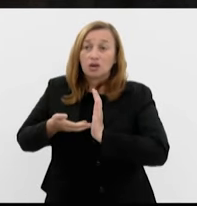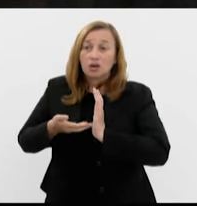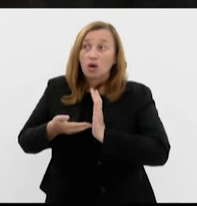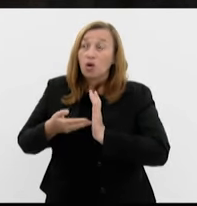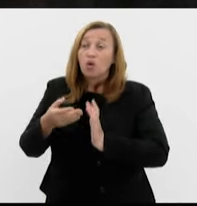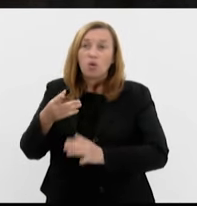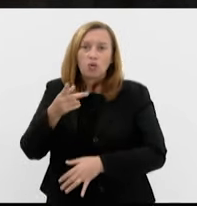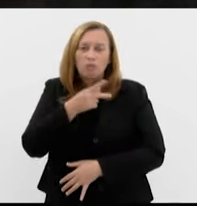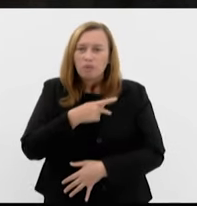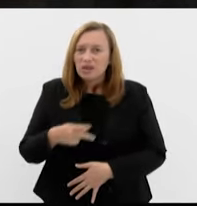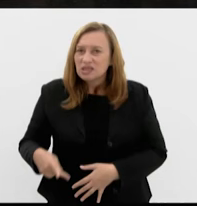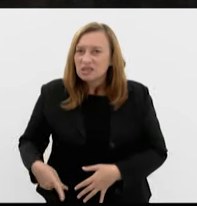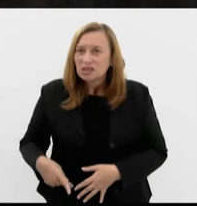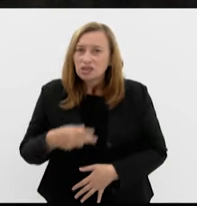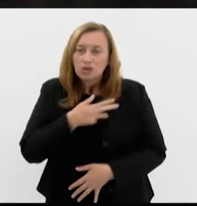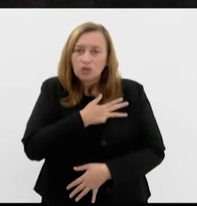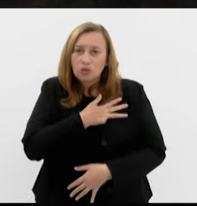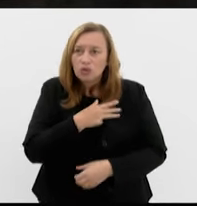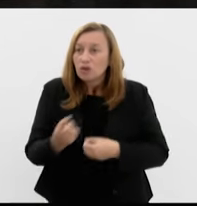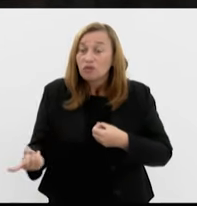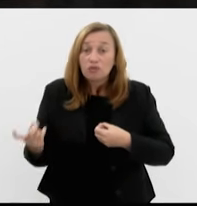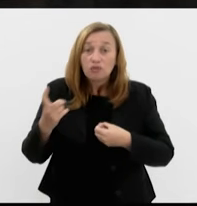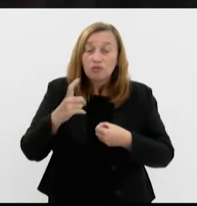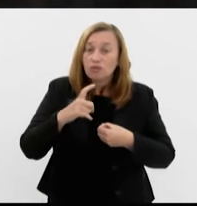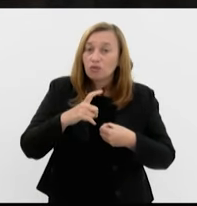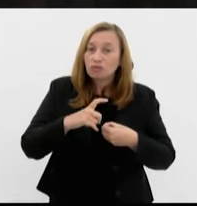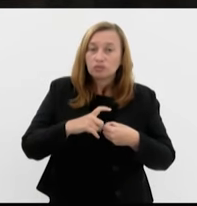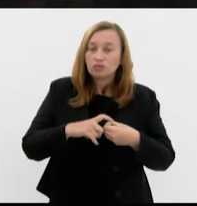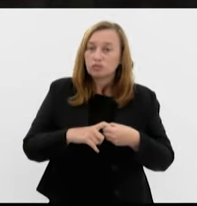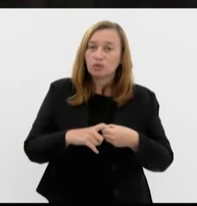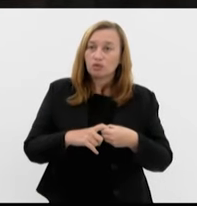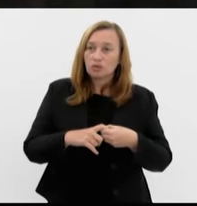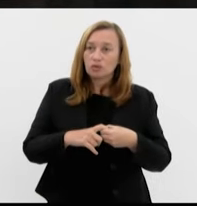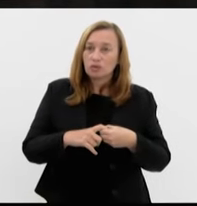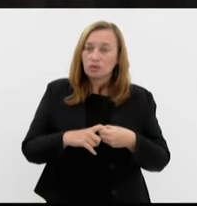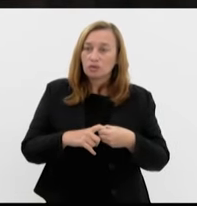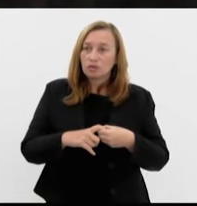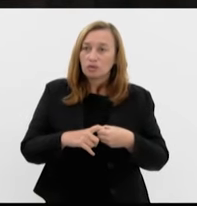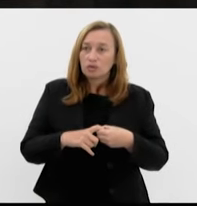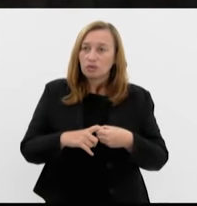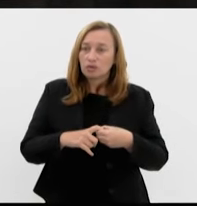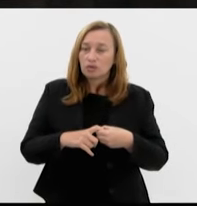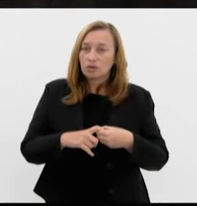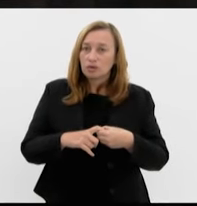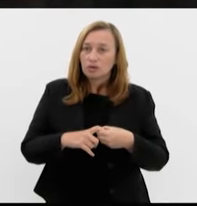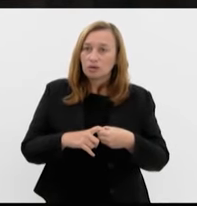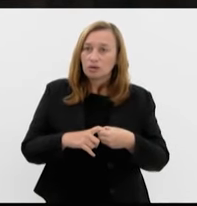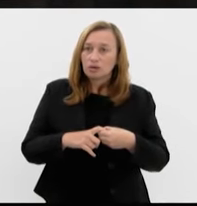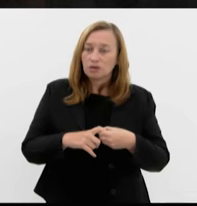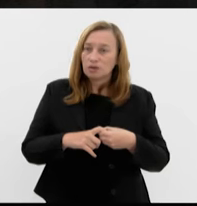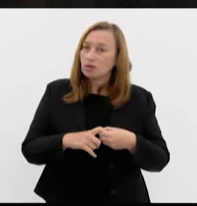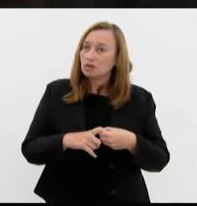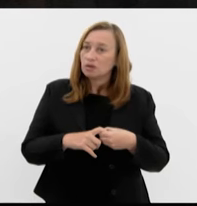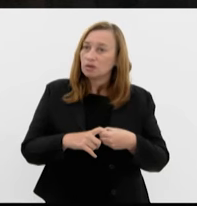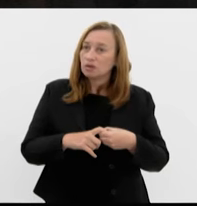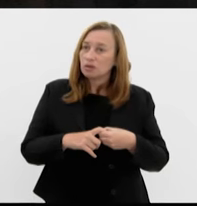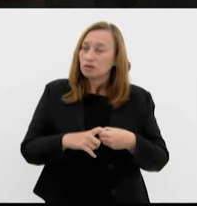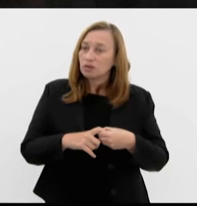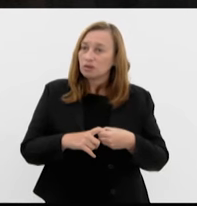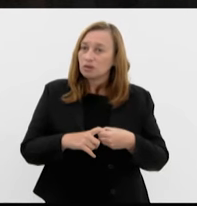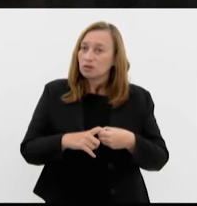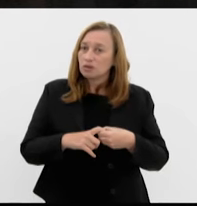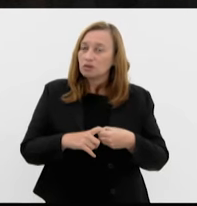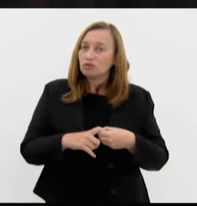atrás e eu já acabei de receber a notícia durante aqui este nosso nosso dia que o presidente Lula voltou atrás